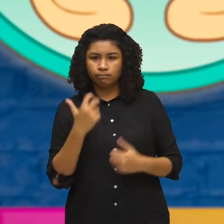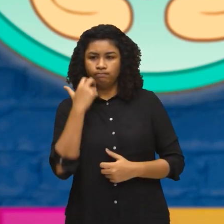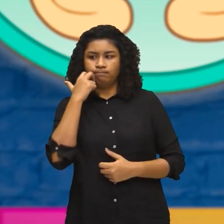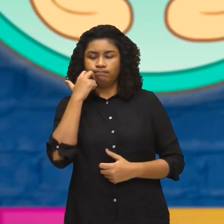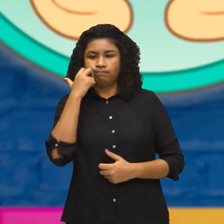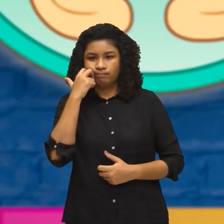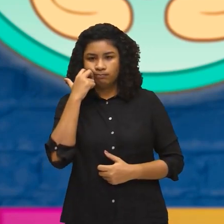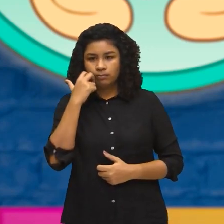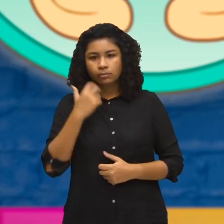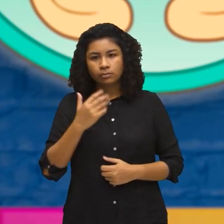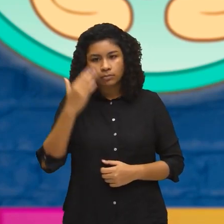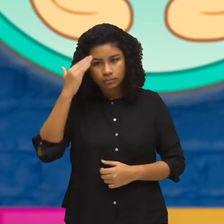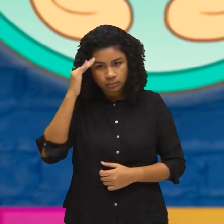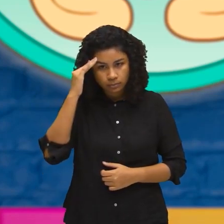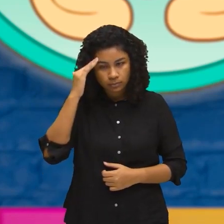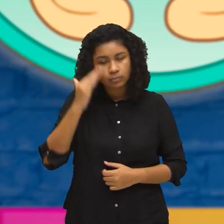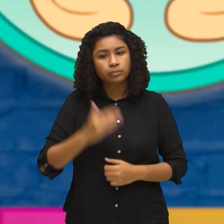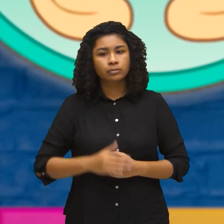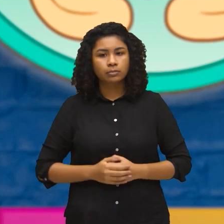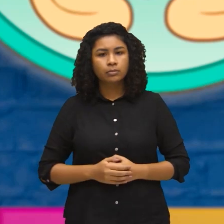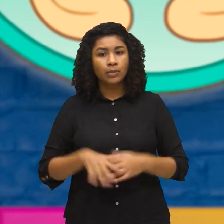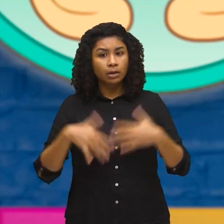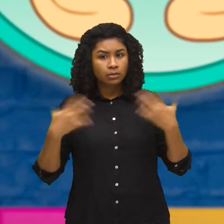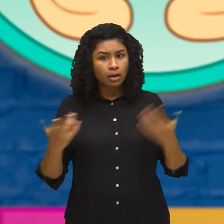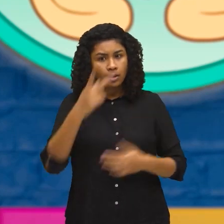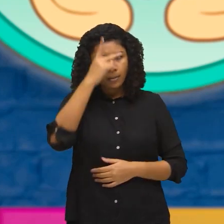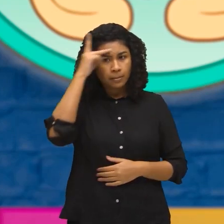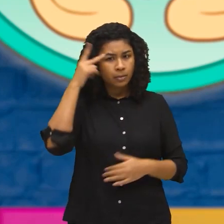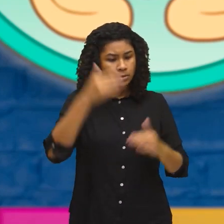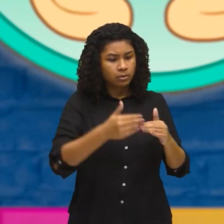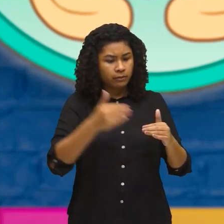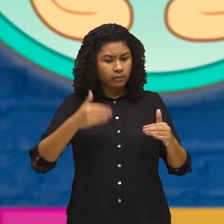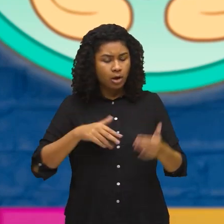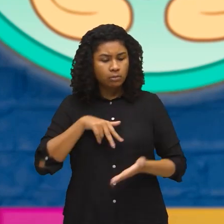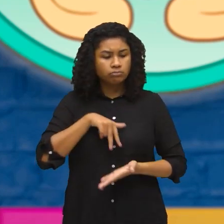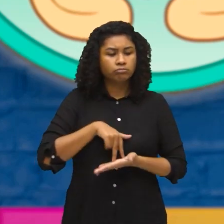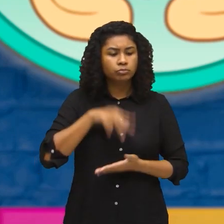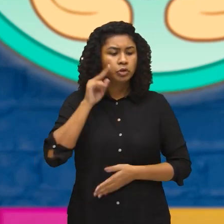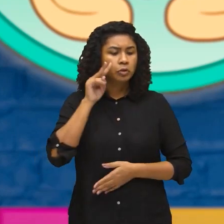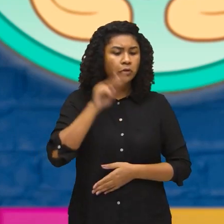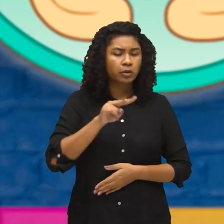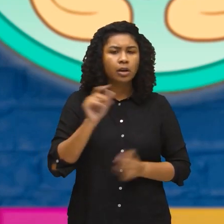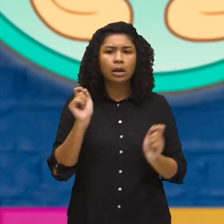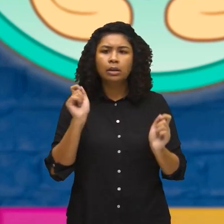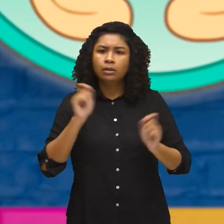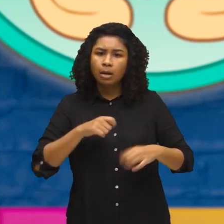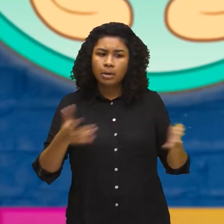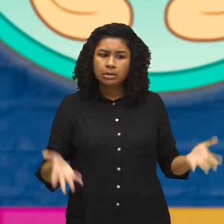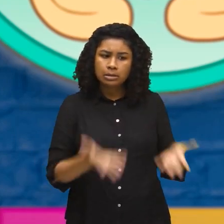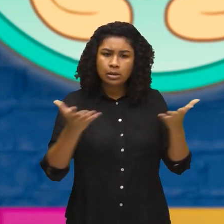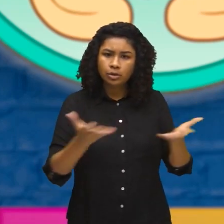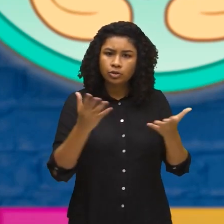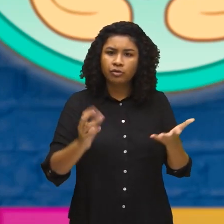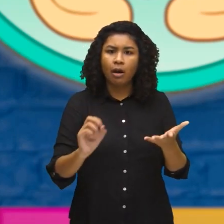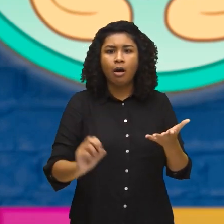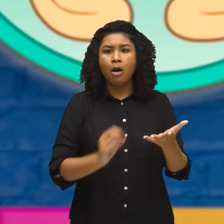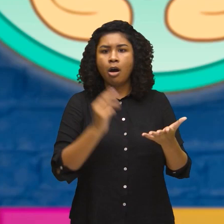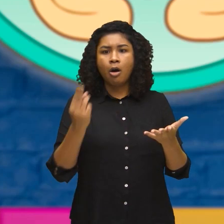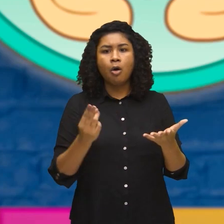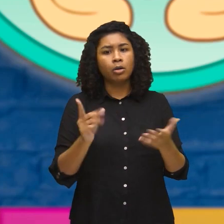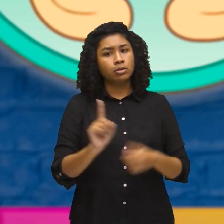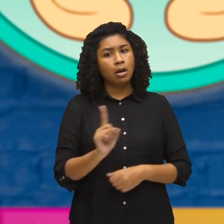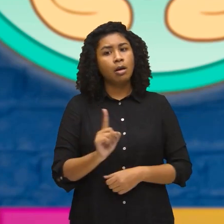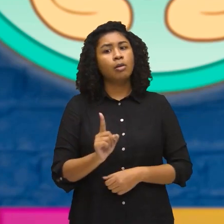mais isso. Então, o espectador pode ter um lado positivo e negativo para o bullying, tá? Se ele